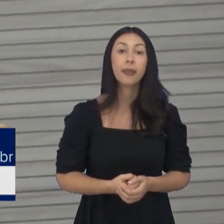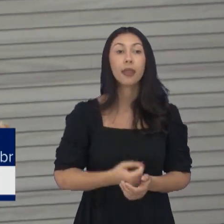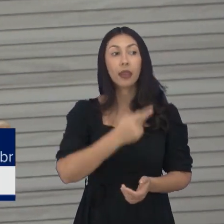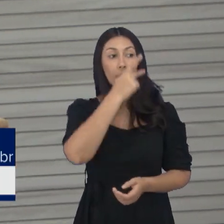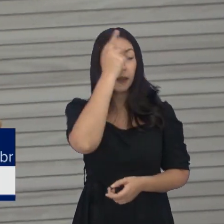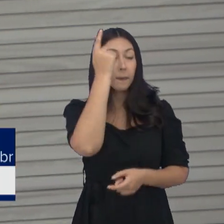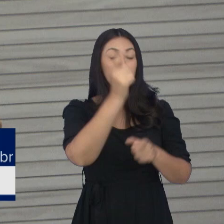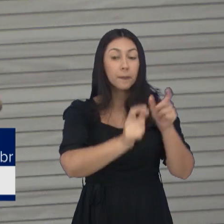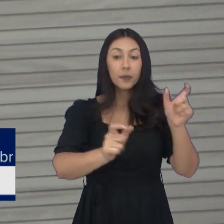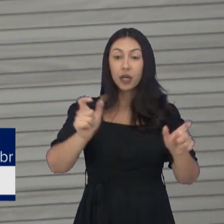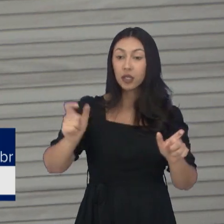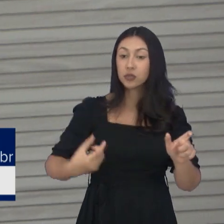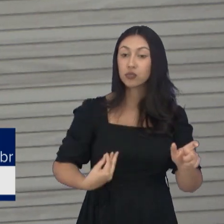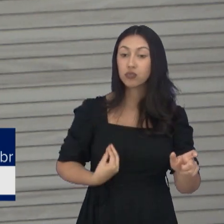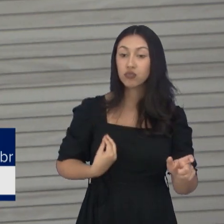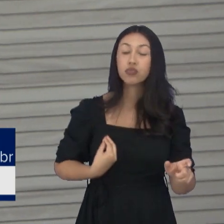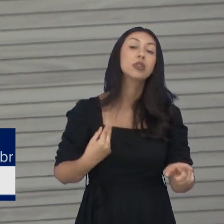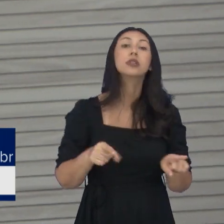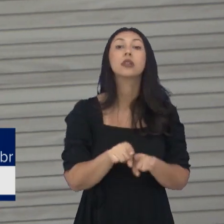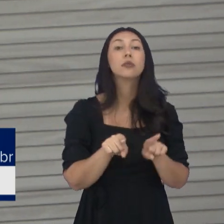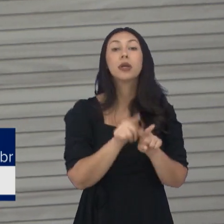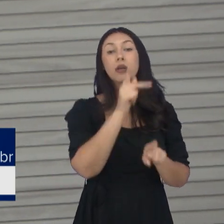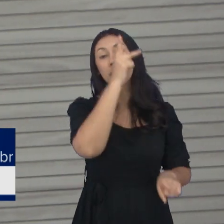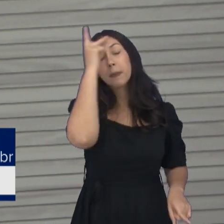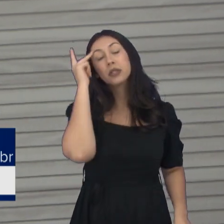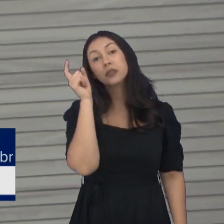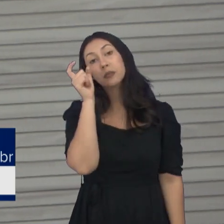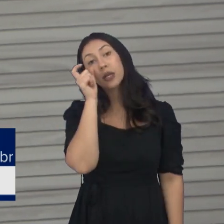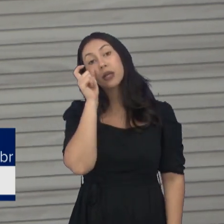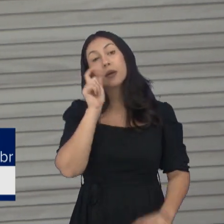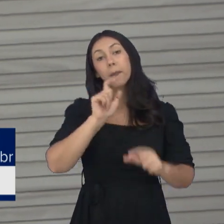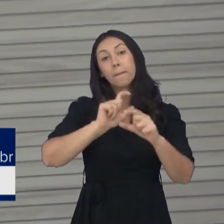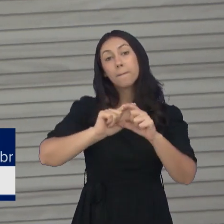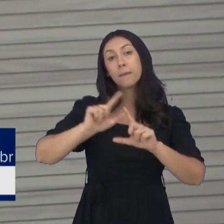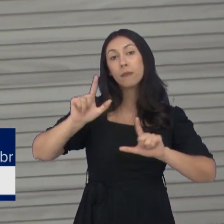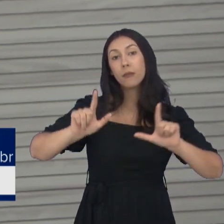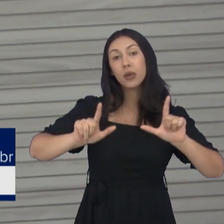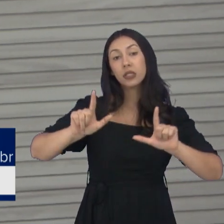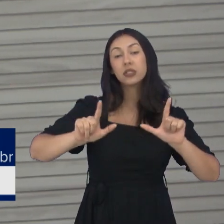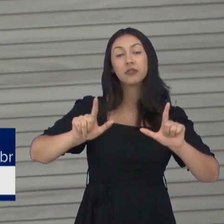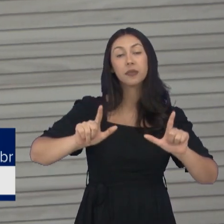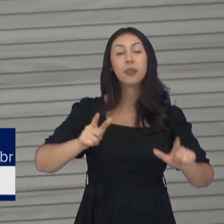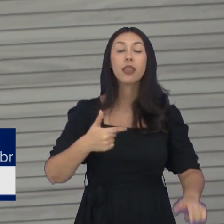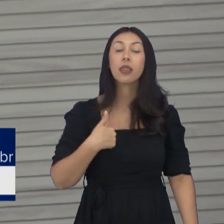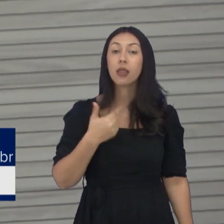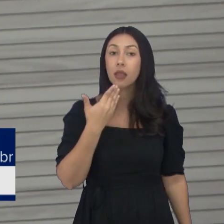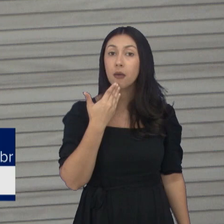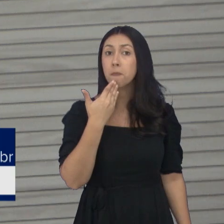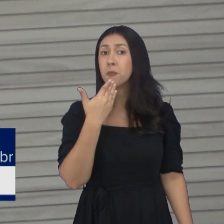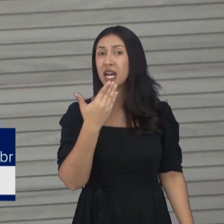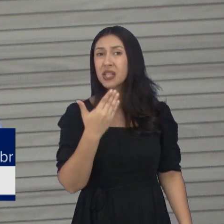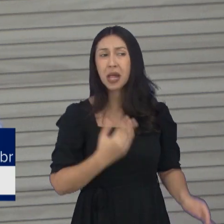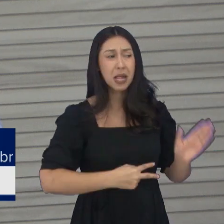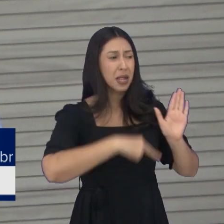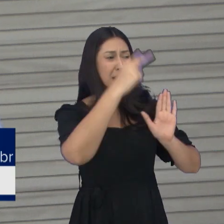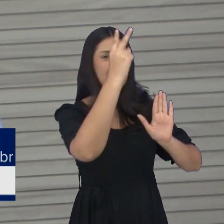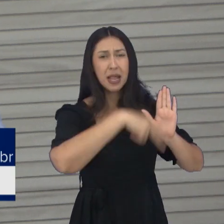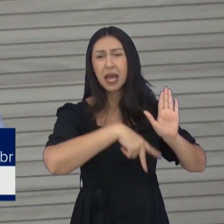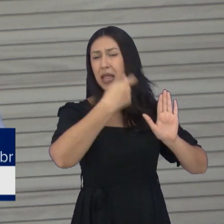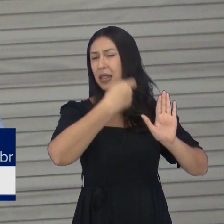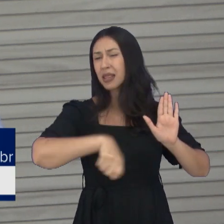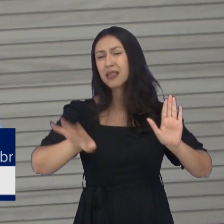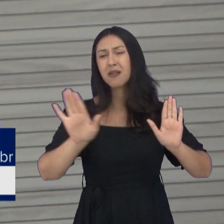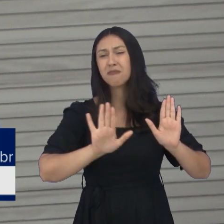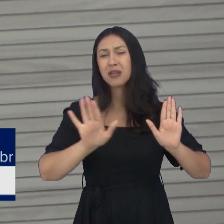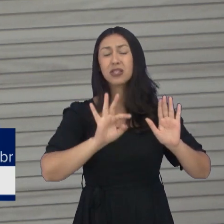presente, público que nos assiste através da TV Câmara, solicito a supressão da leitura de todos os processos